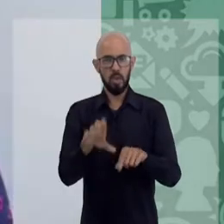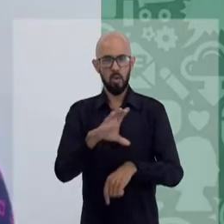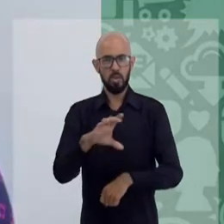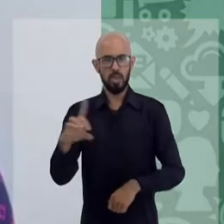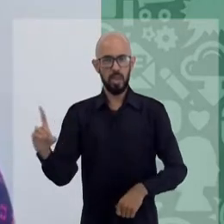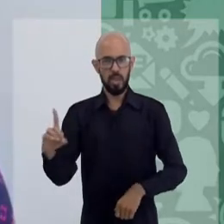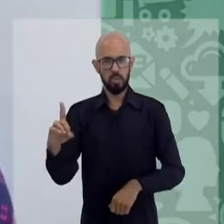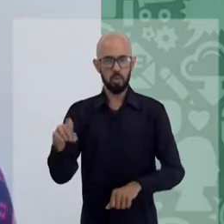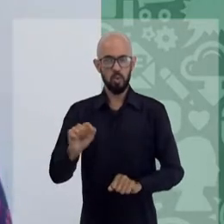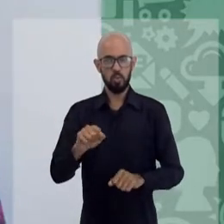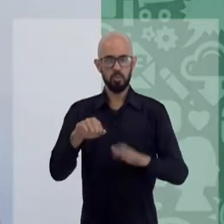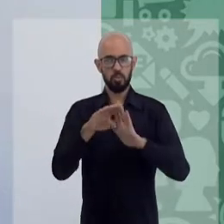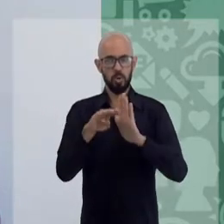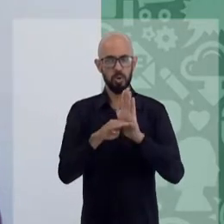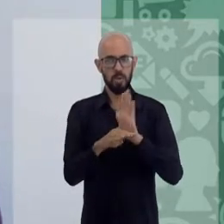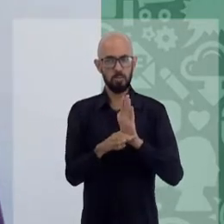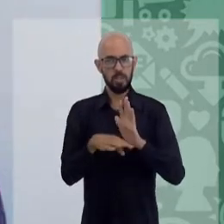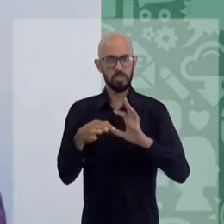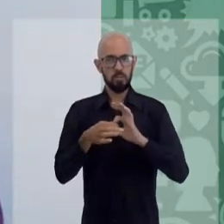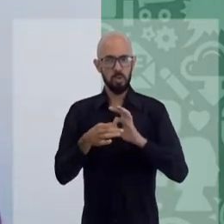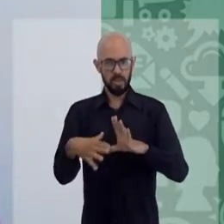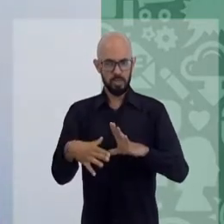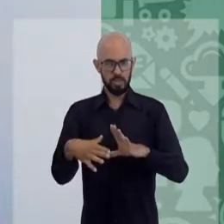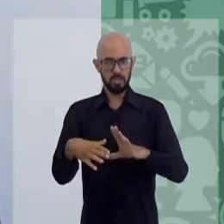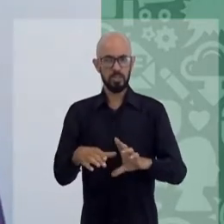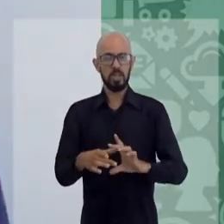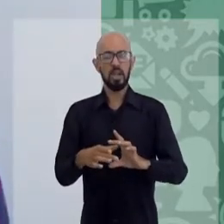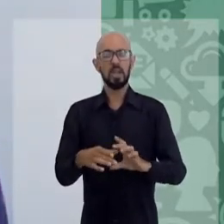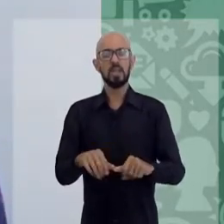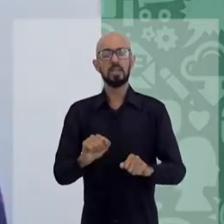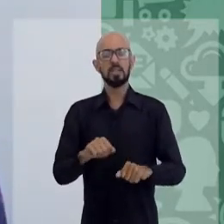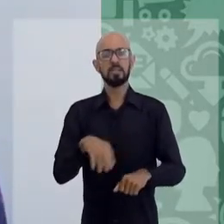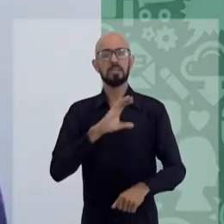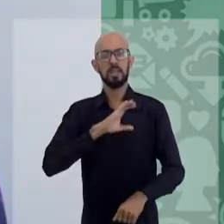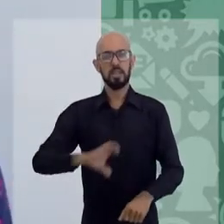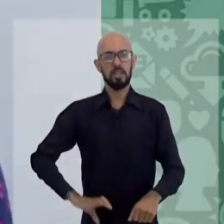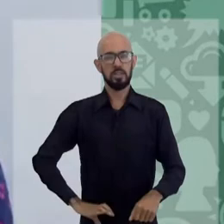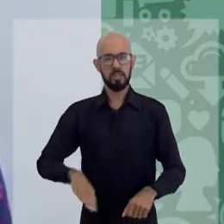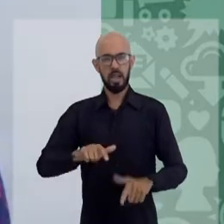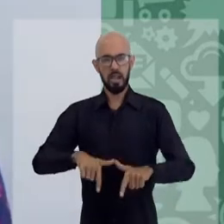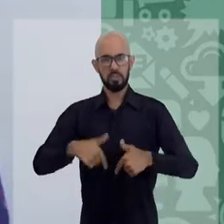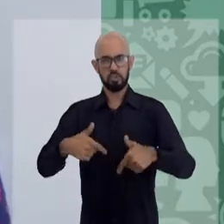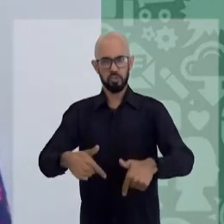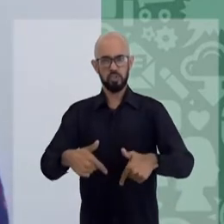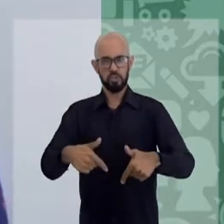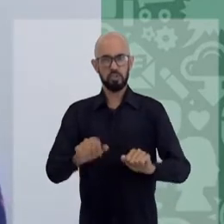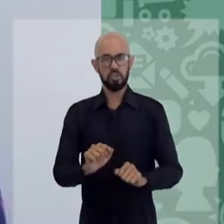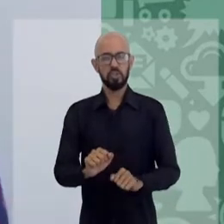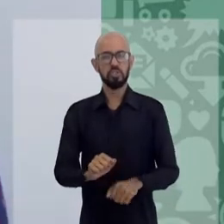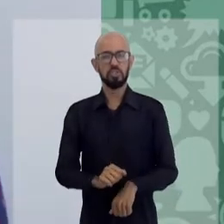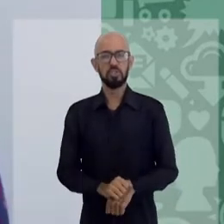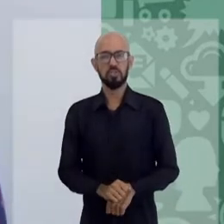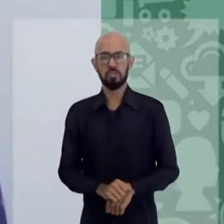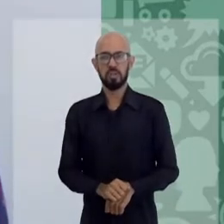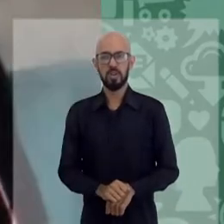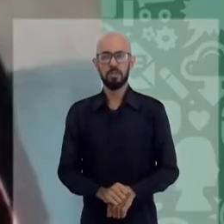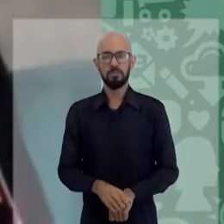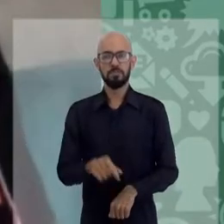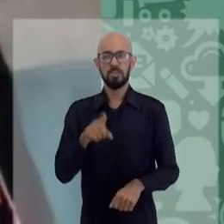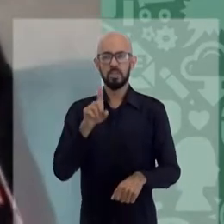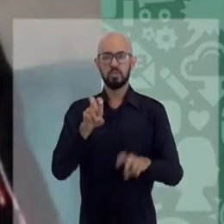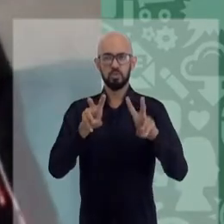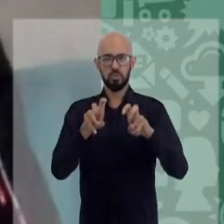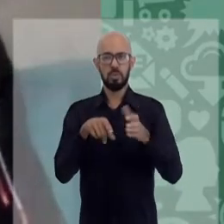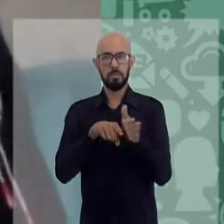o coordenador do Programa de Democracia e Cidadania Ativa, pela responsável da Fundação TID Setúbal, que foi uma das